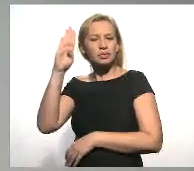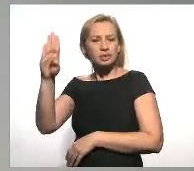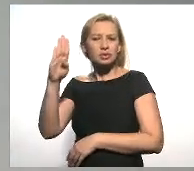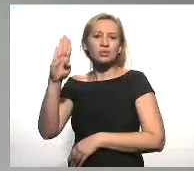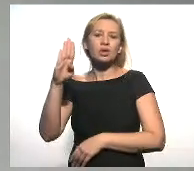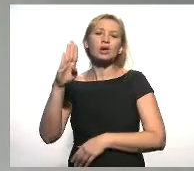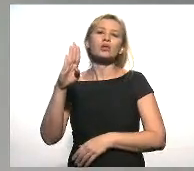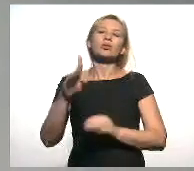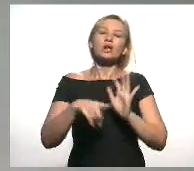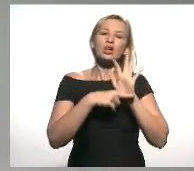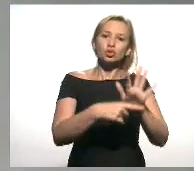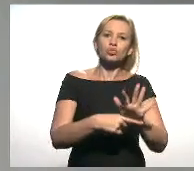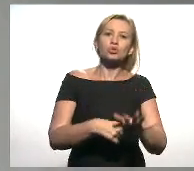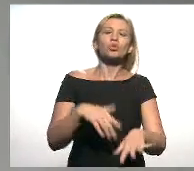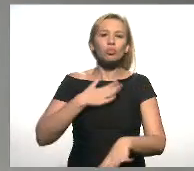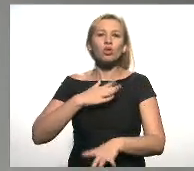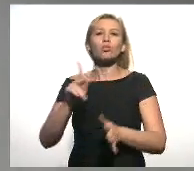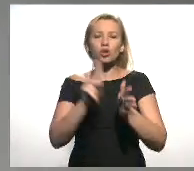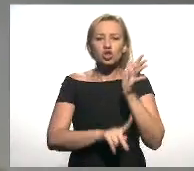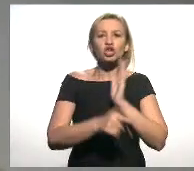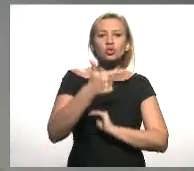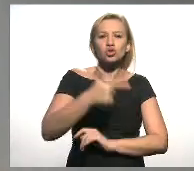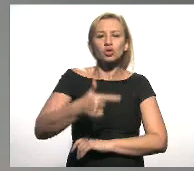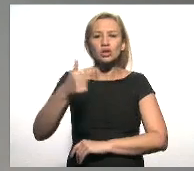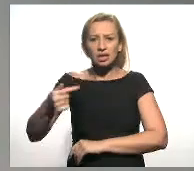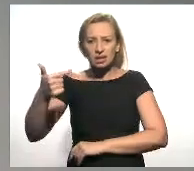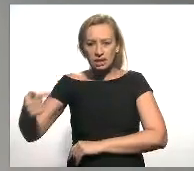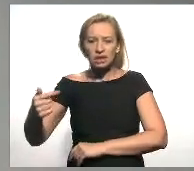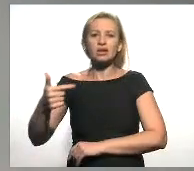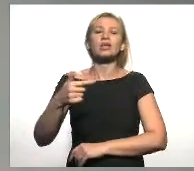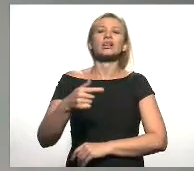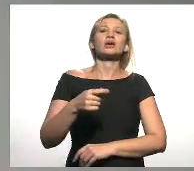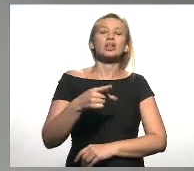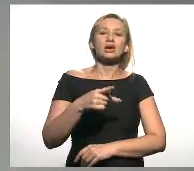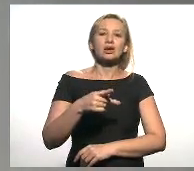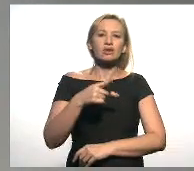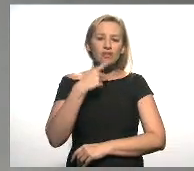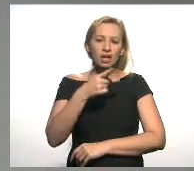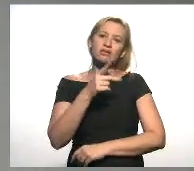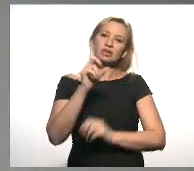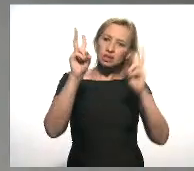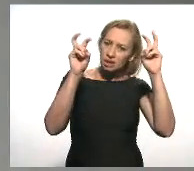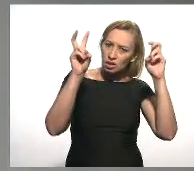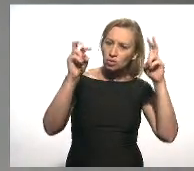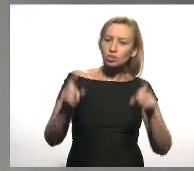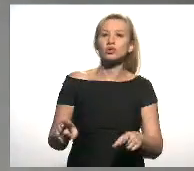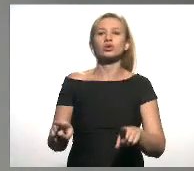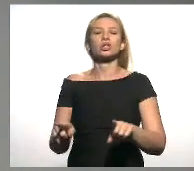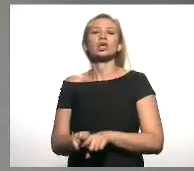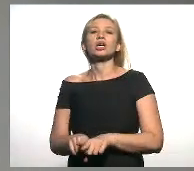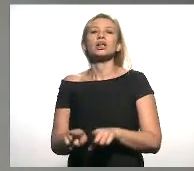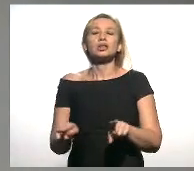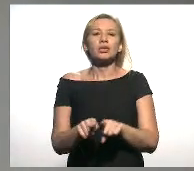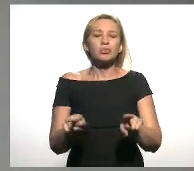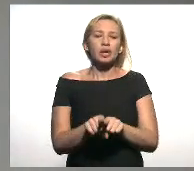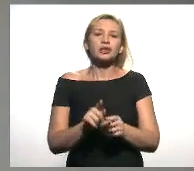o 2277, ele tratava disso. Em um dos seus incisos, ele previa a possibilidade de